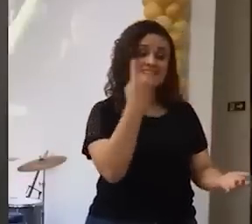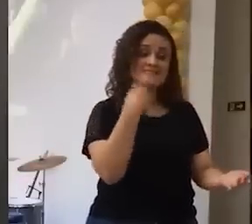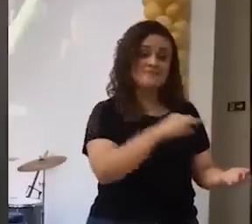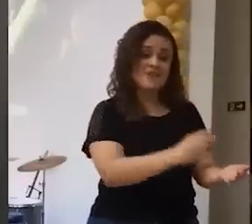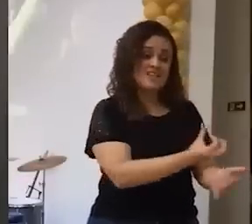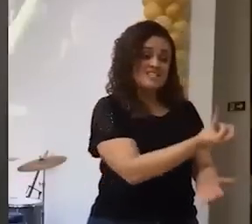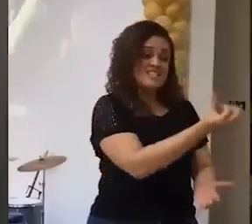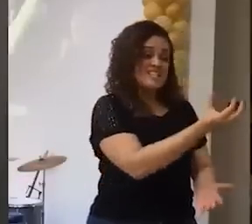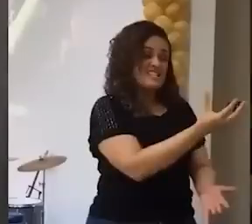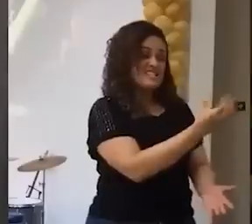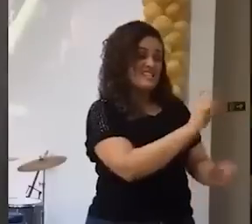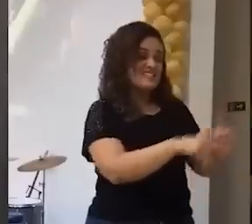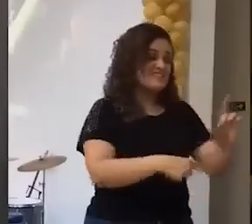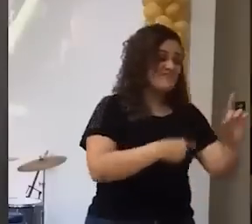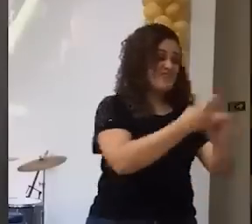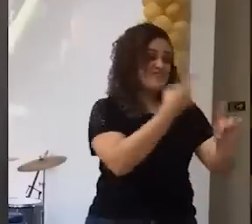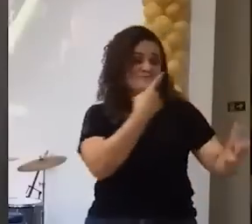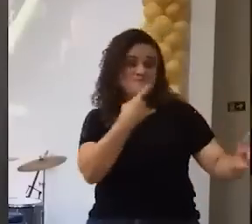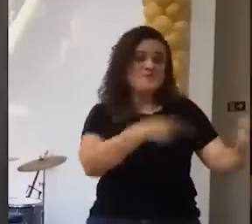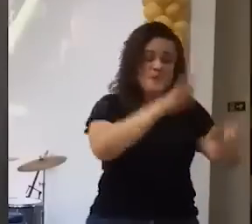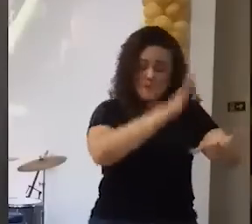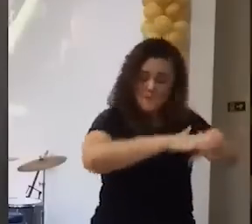mais do que 100 denários.